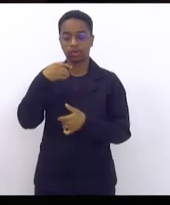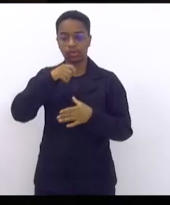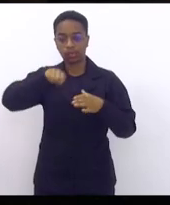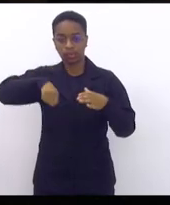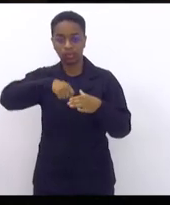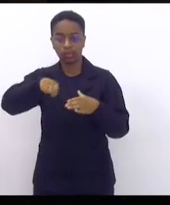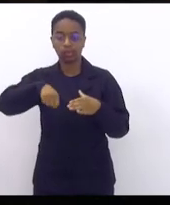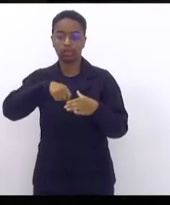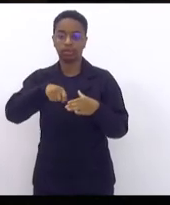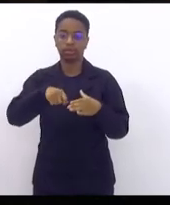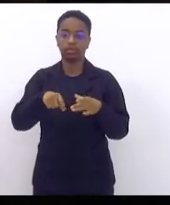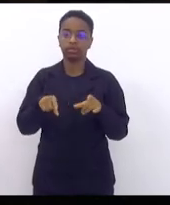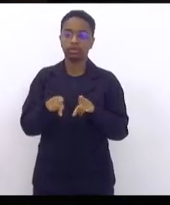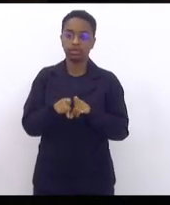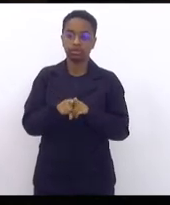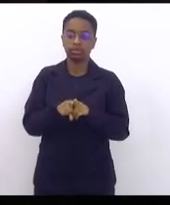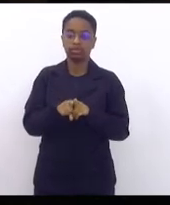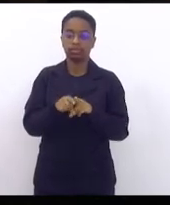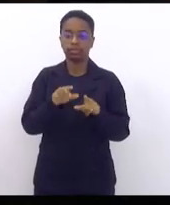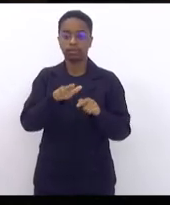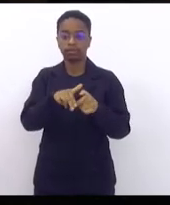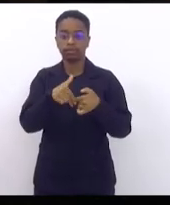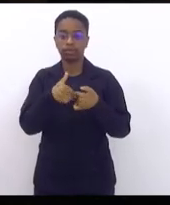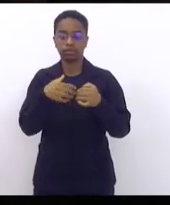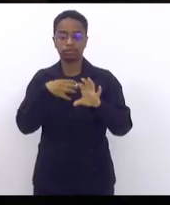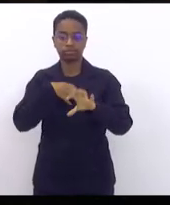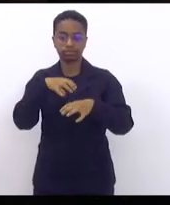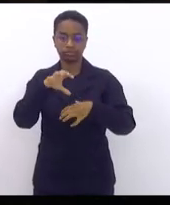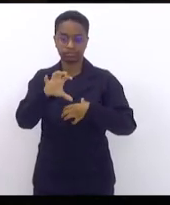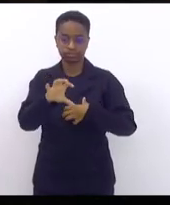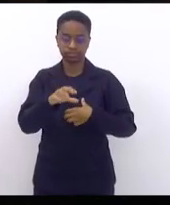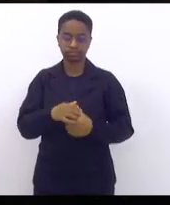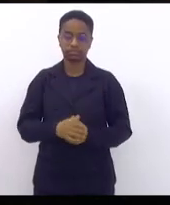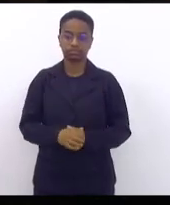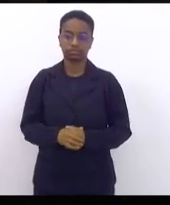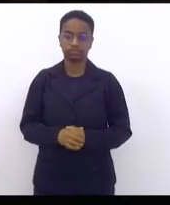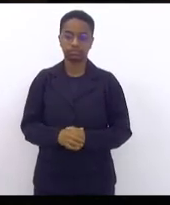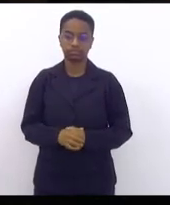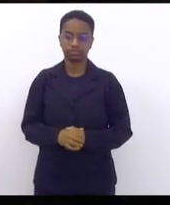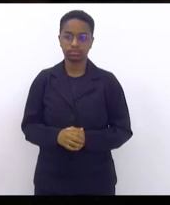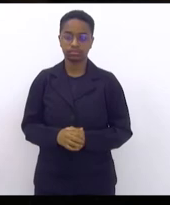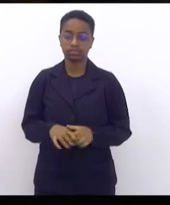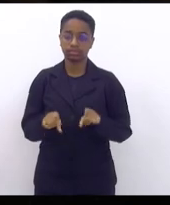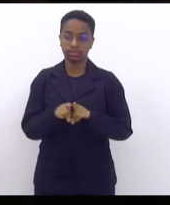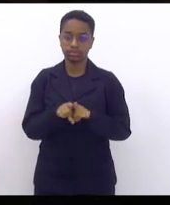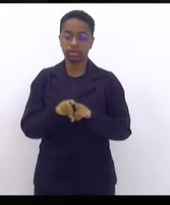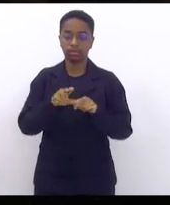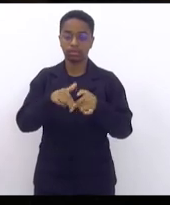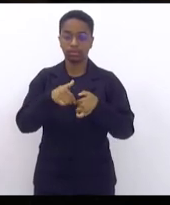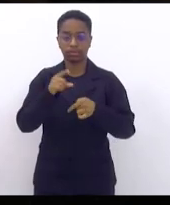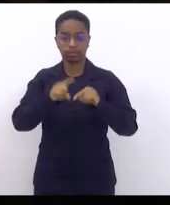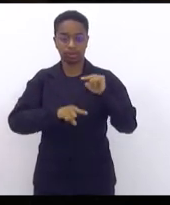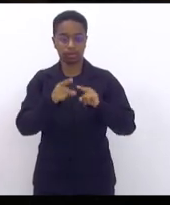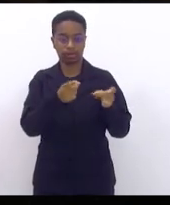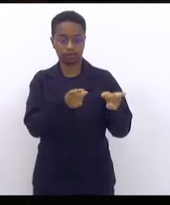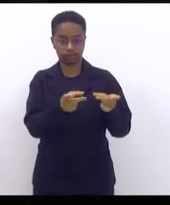gastronomia, agrega pela empatia, agrega pelos produtos que